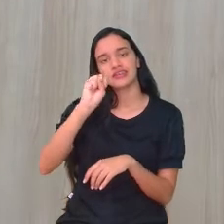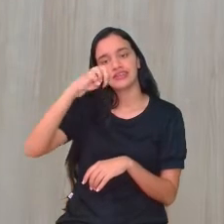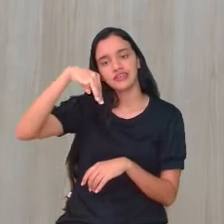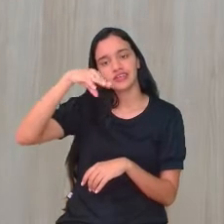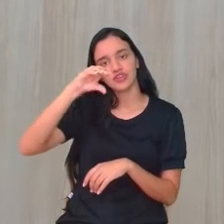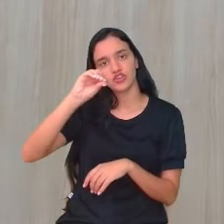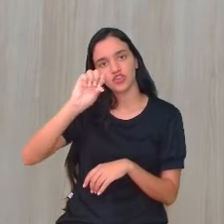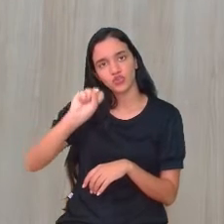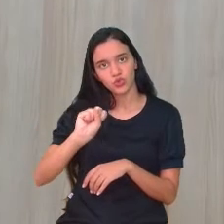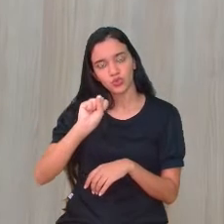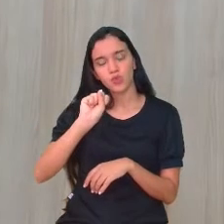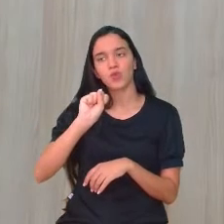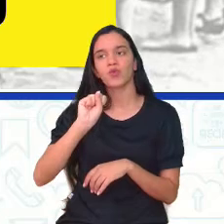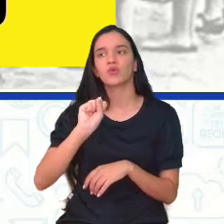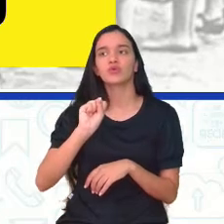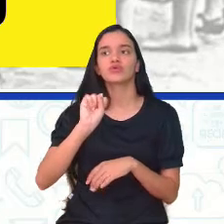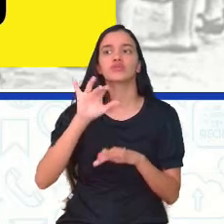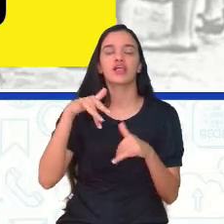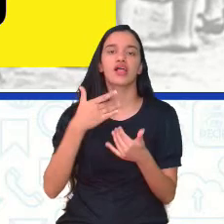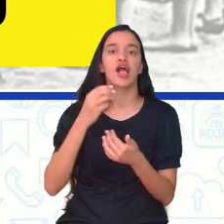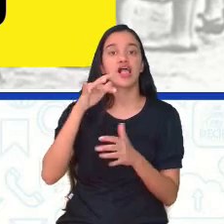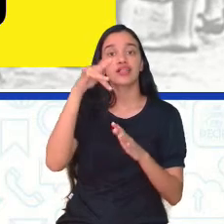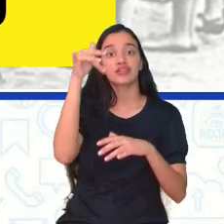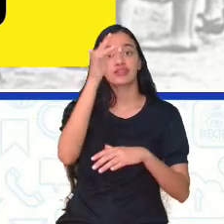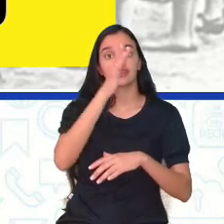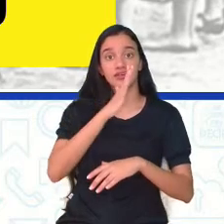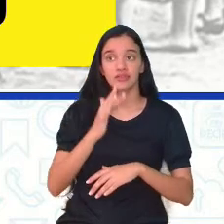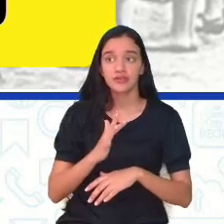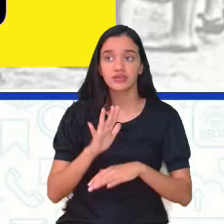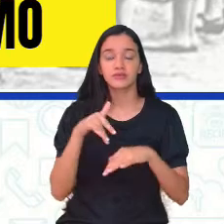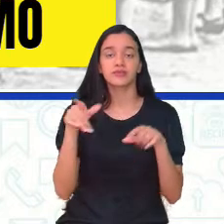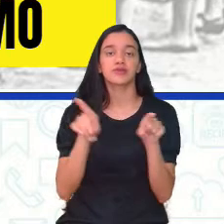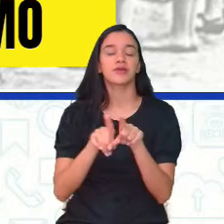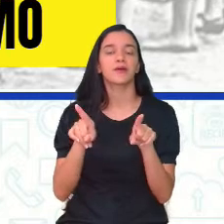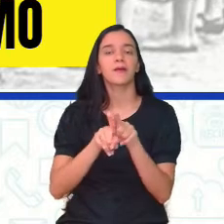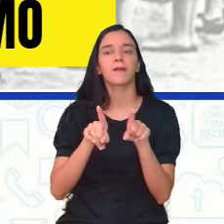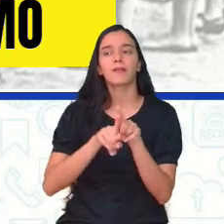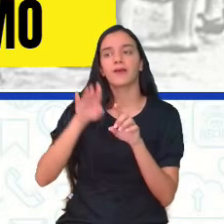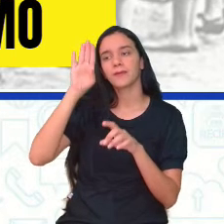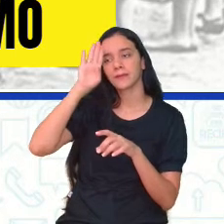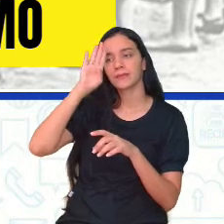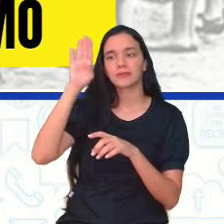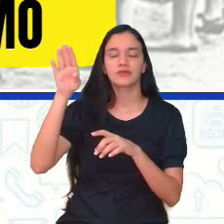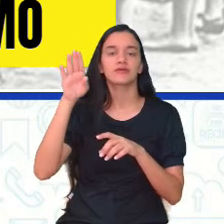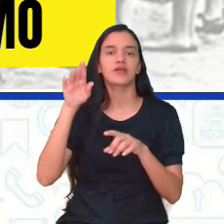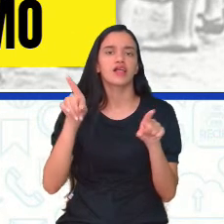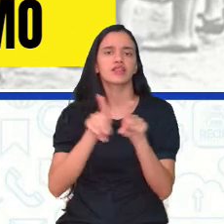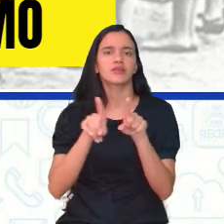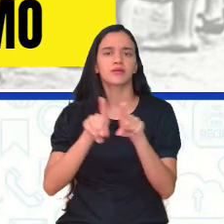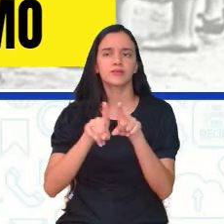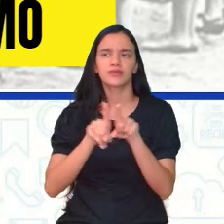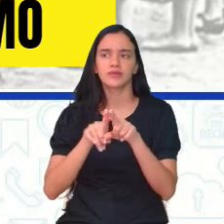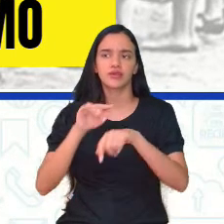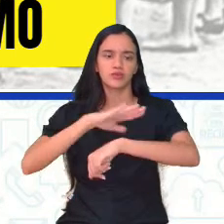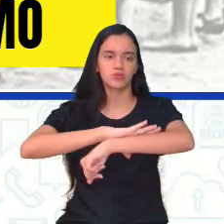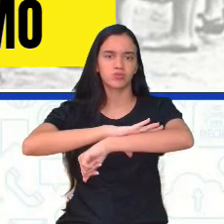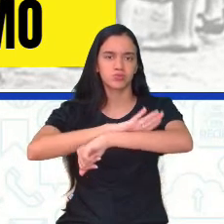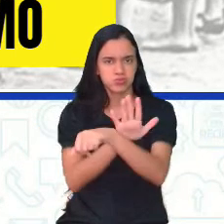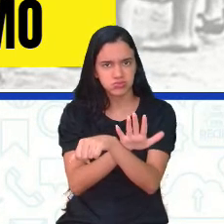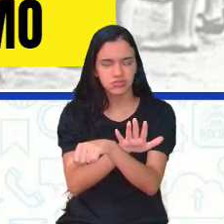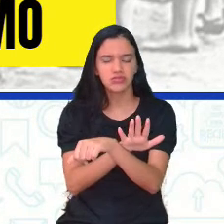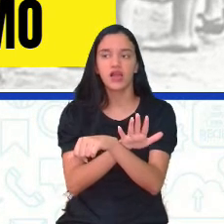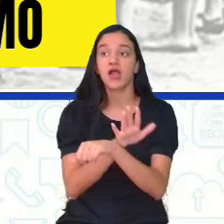nacionalismo extremado, militarismo, expansionismo, autoritarismo, o antiliberalismo e o